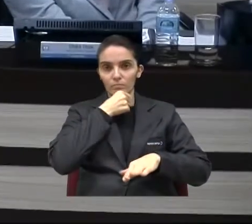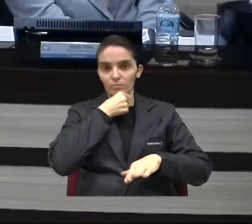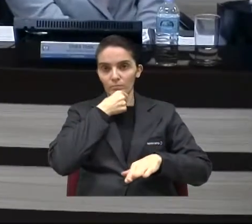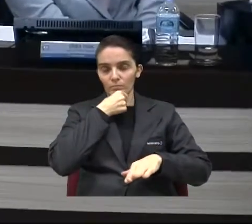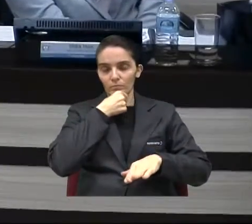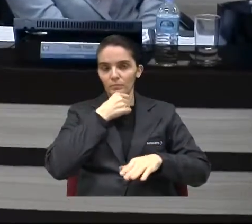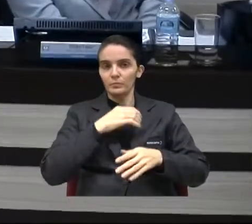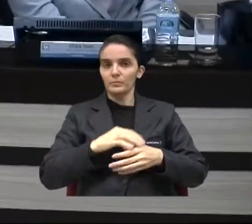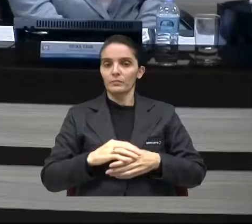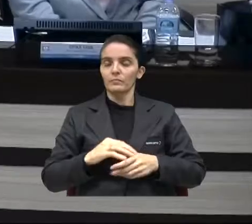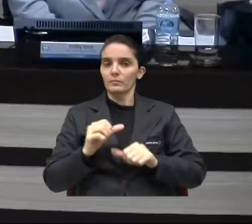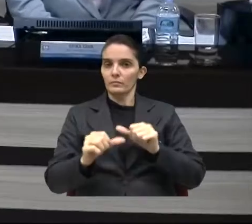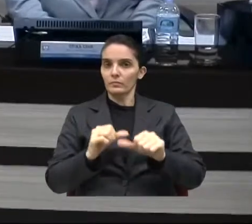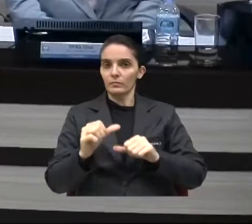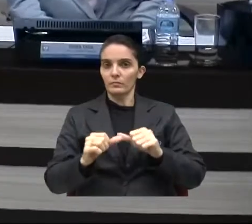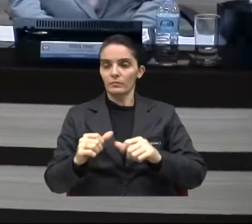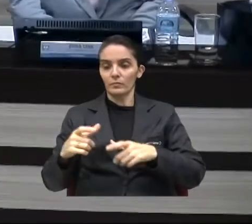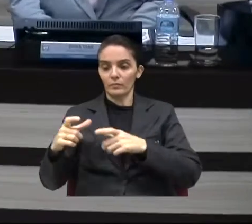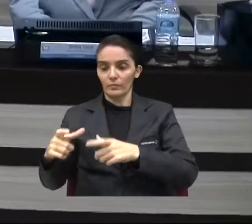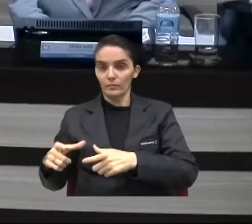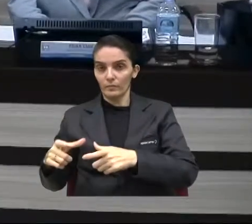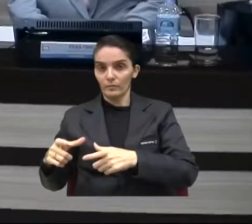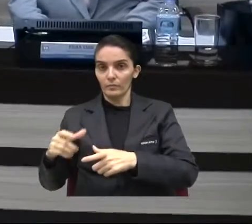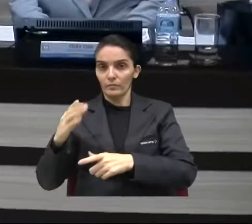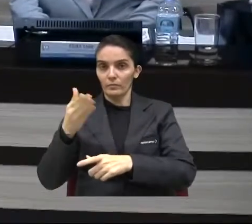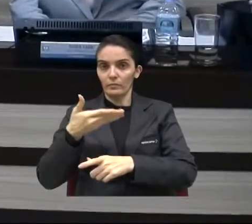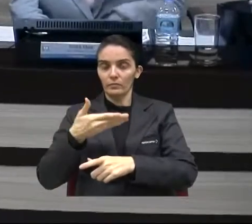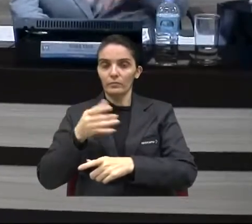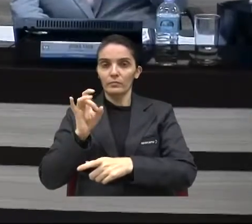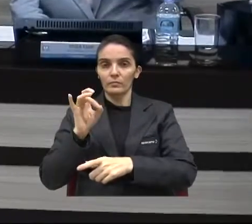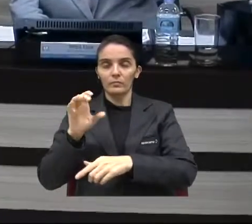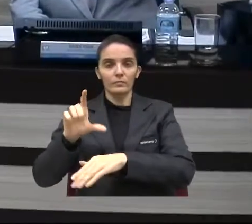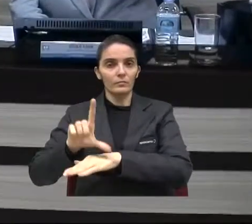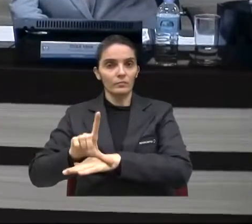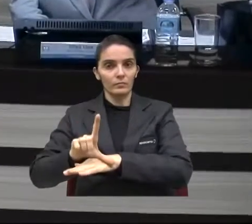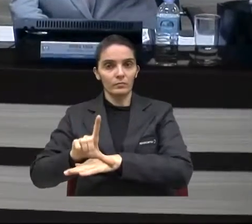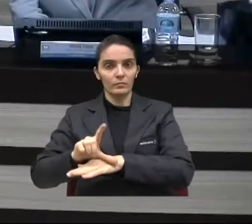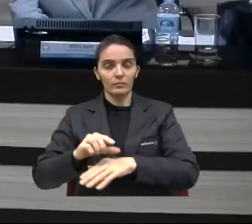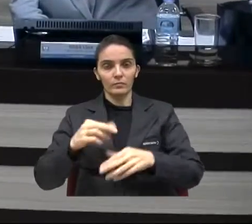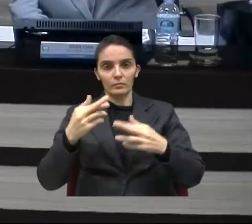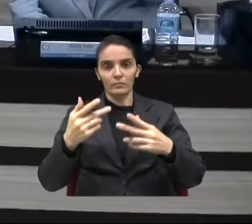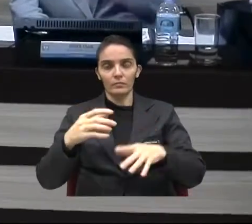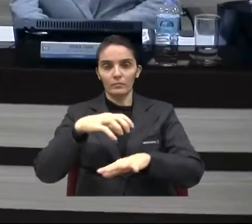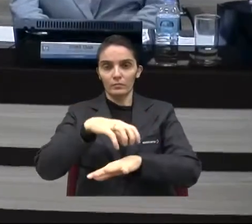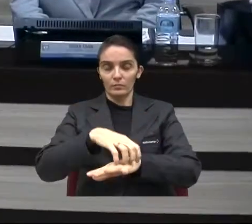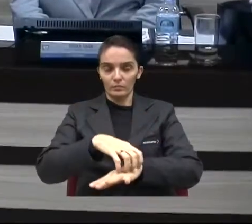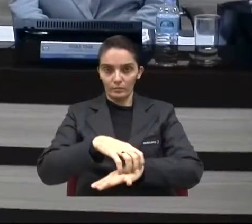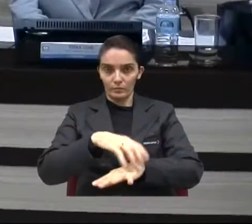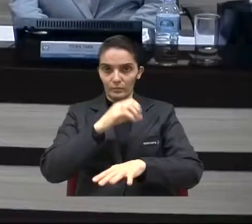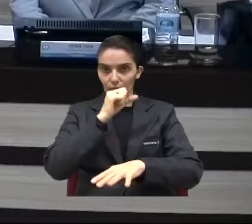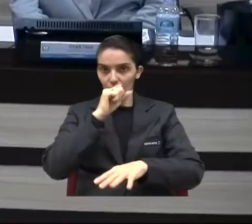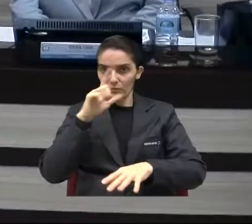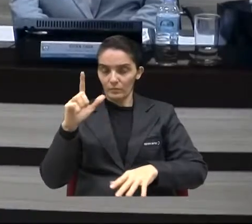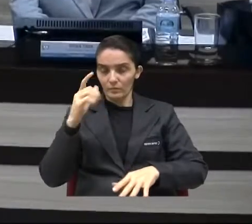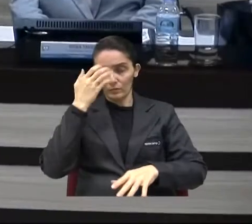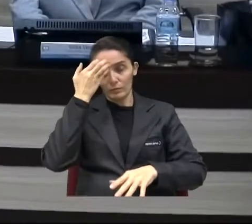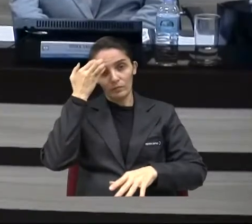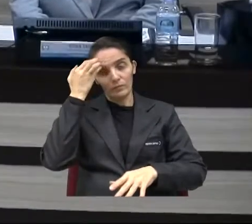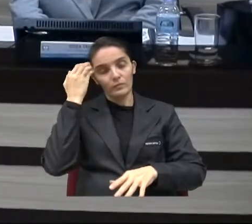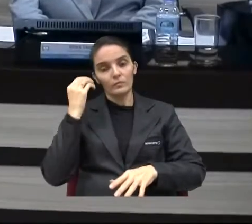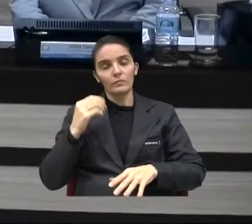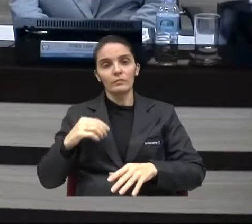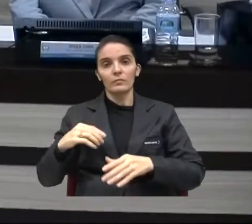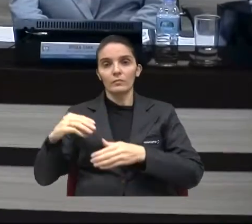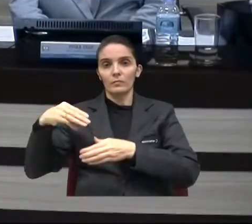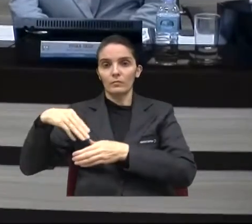se mudando. Alguns bairros estão se tornando já comerciais, como o centro de Limeira está saindo um pouco, Jardim Mercedes,